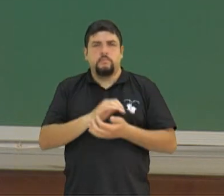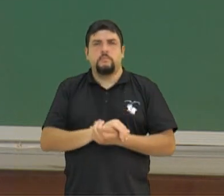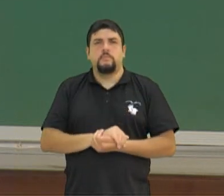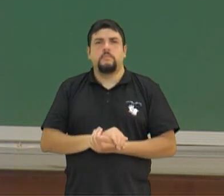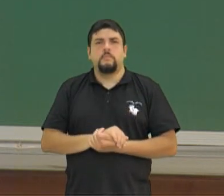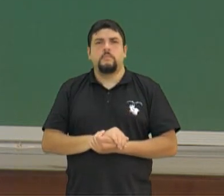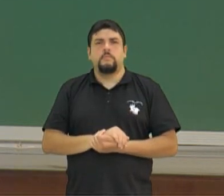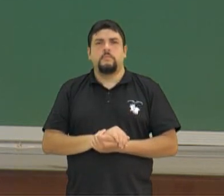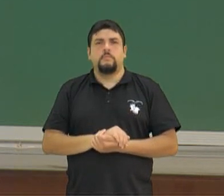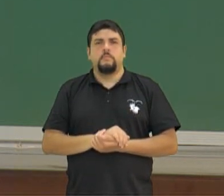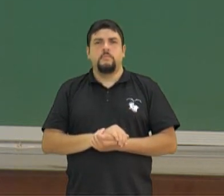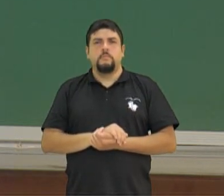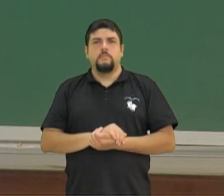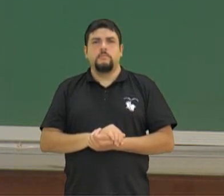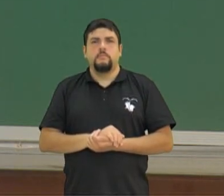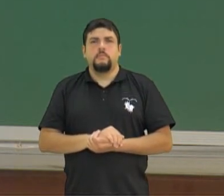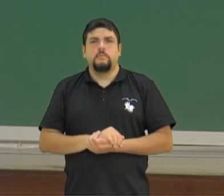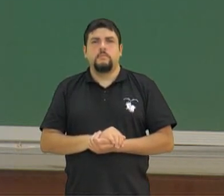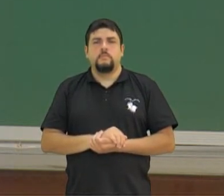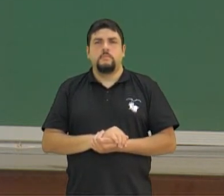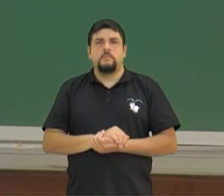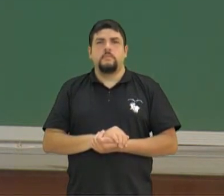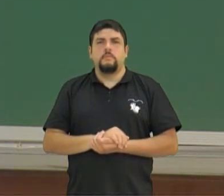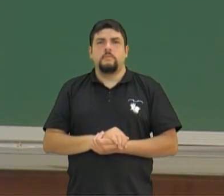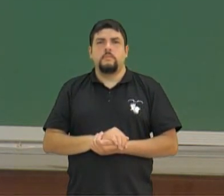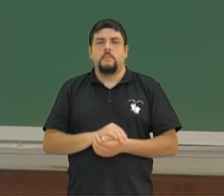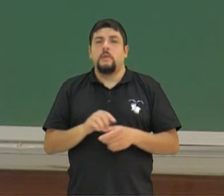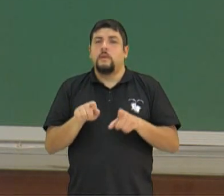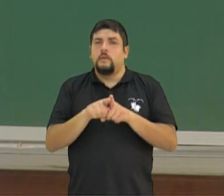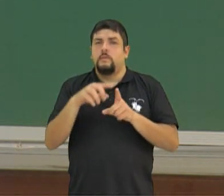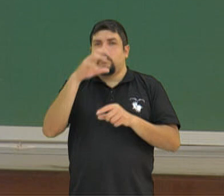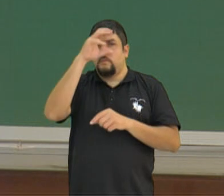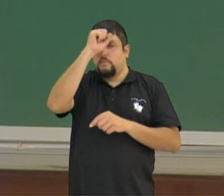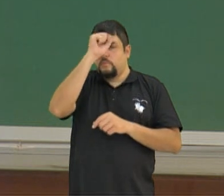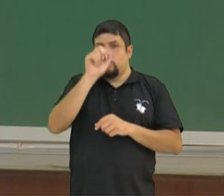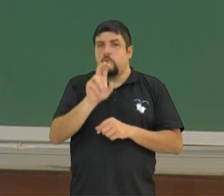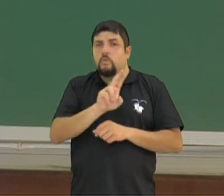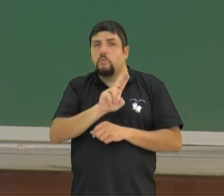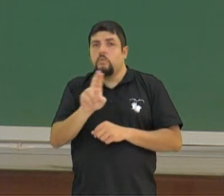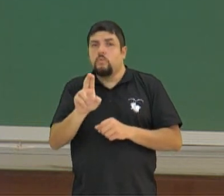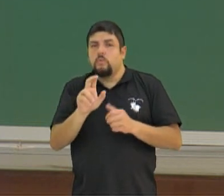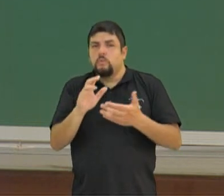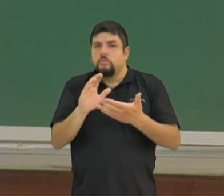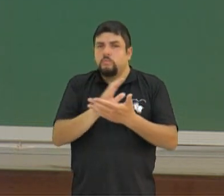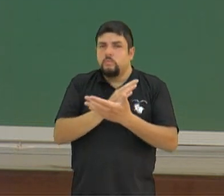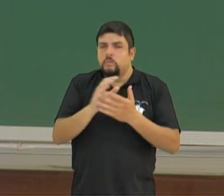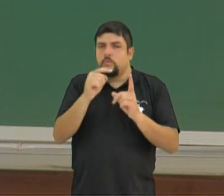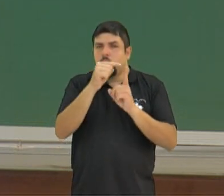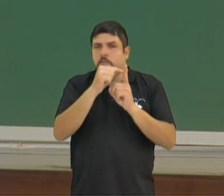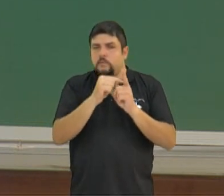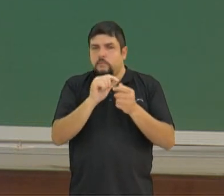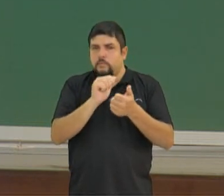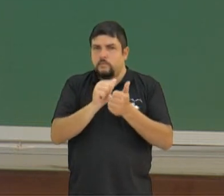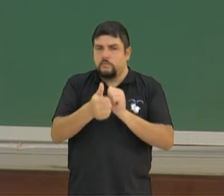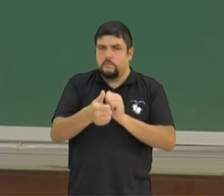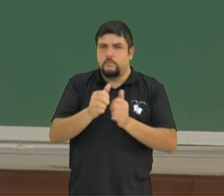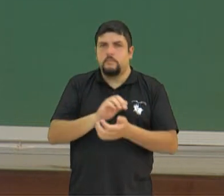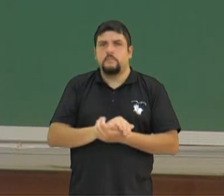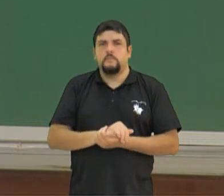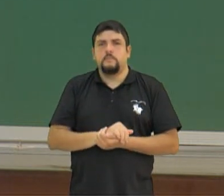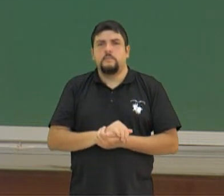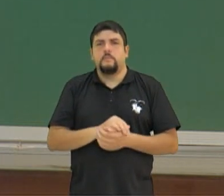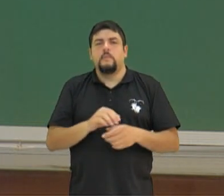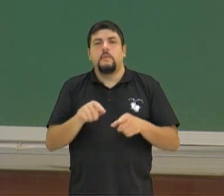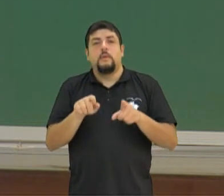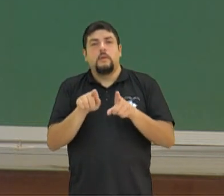deportes, aprendemos o nome de alguns tipos de esportes e los deportes e seus benefícios em la salud.